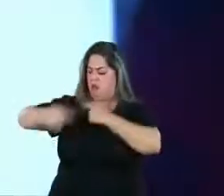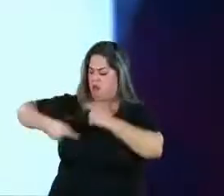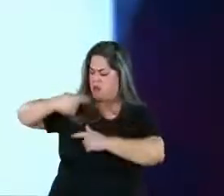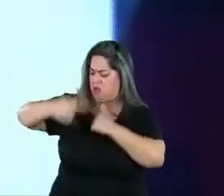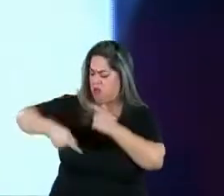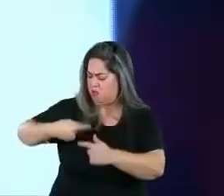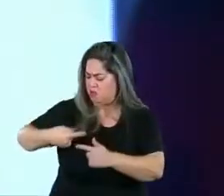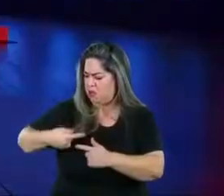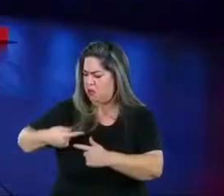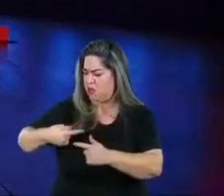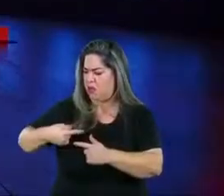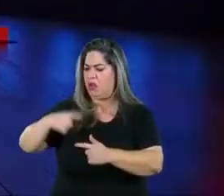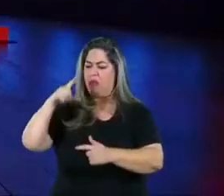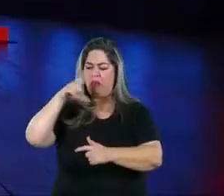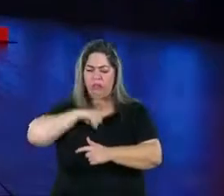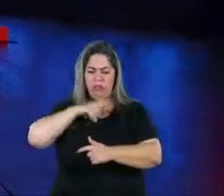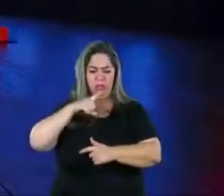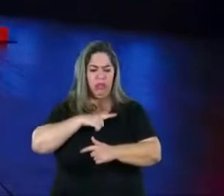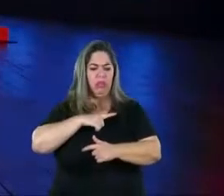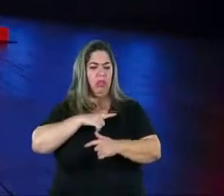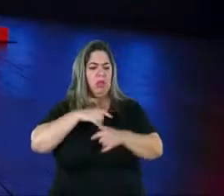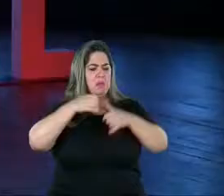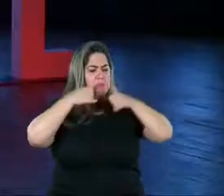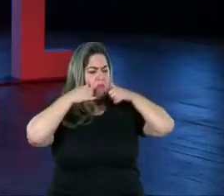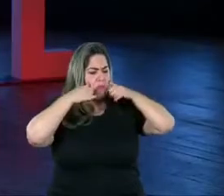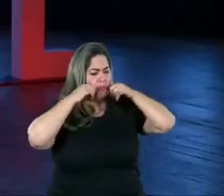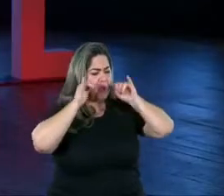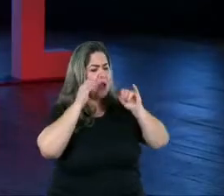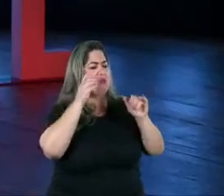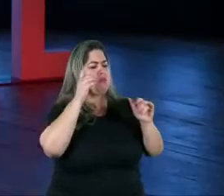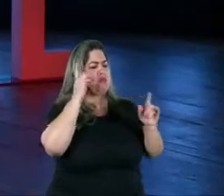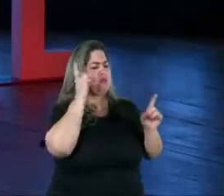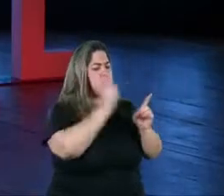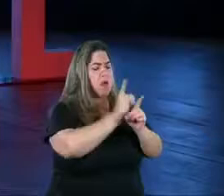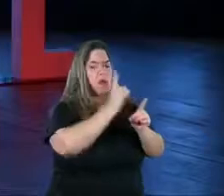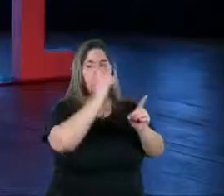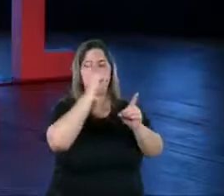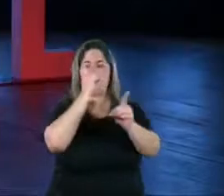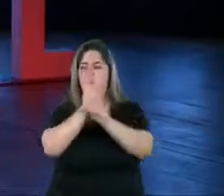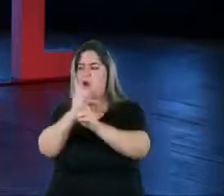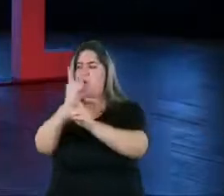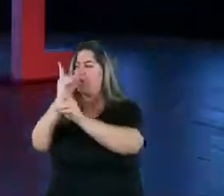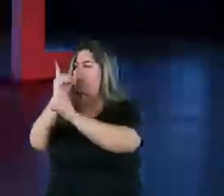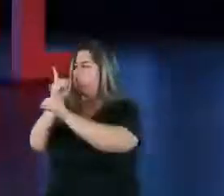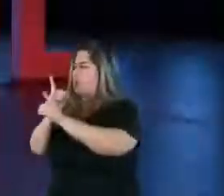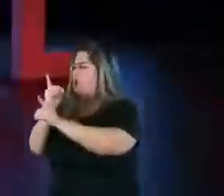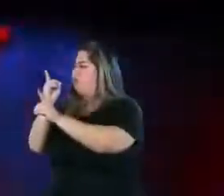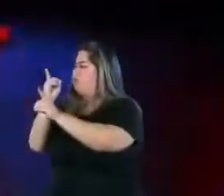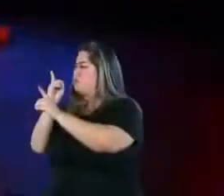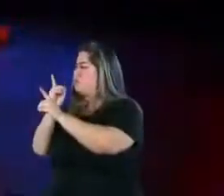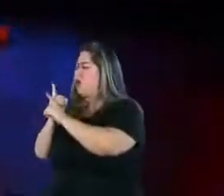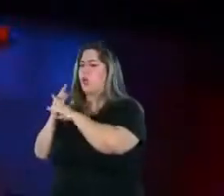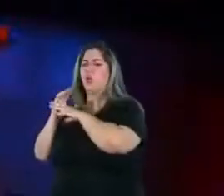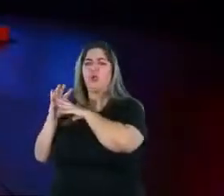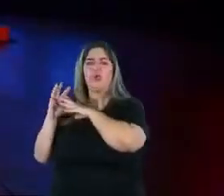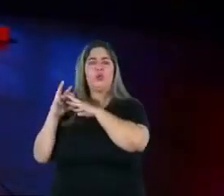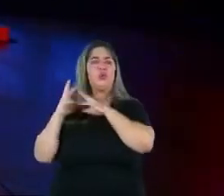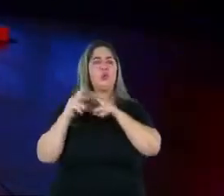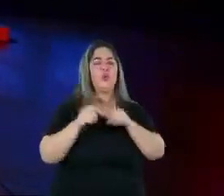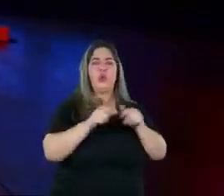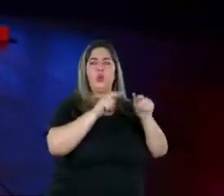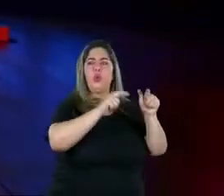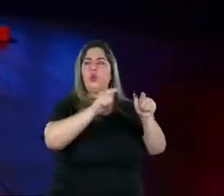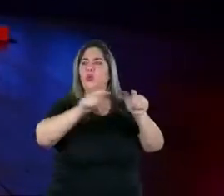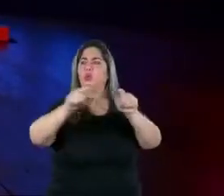estrada, minha vigília. Um grande boi está na minha ternura, está na minha tragédia. Um grande boi está